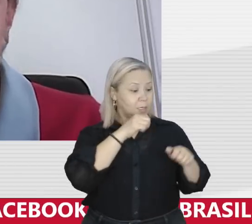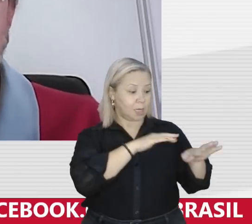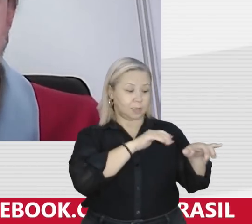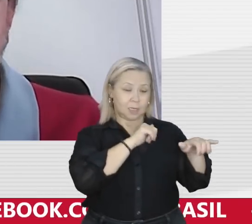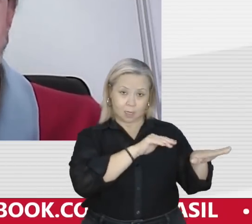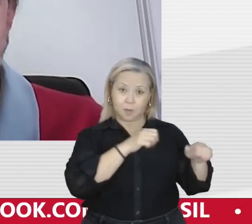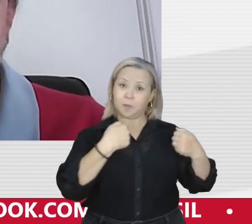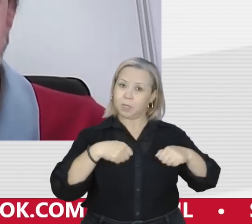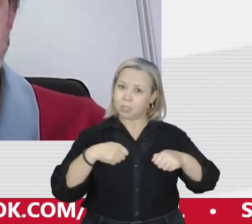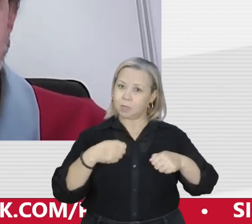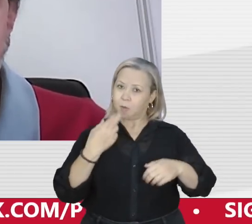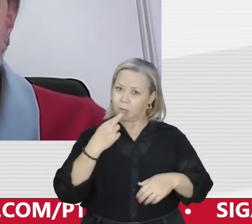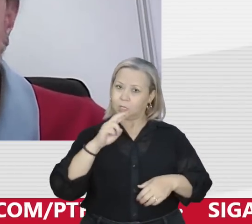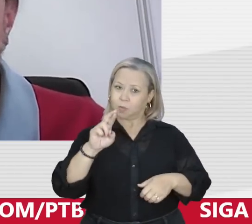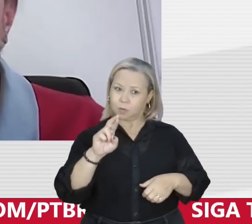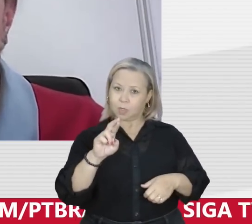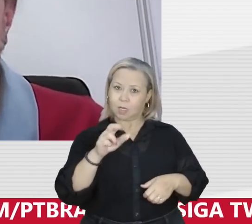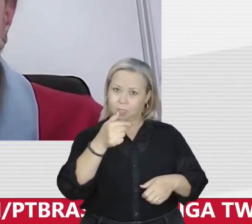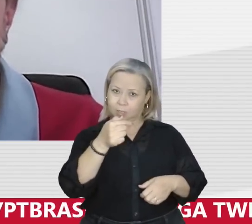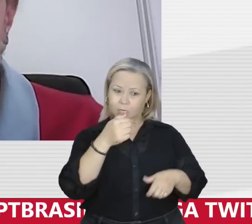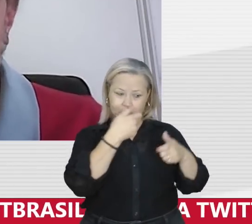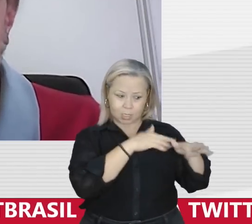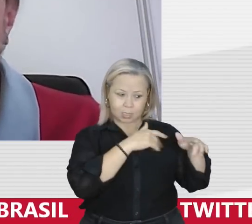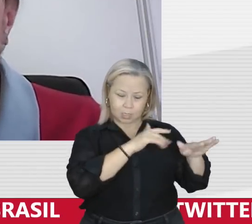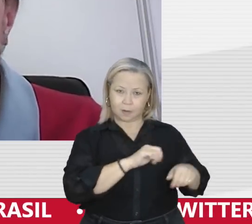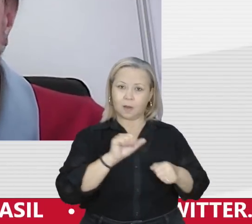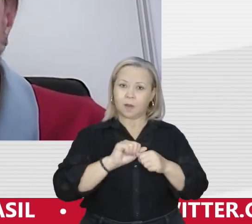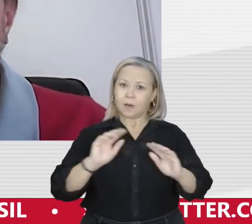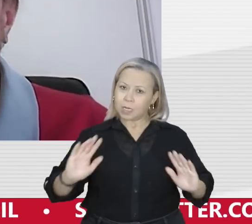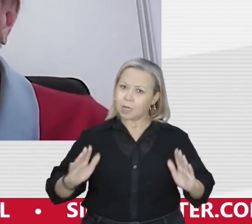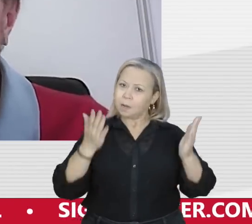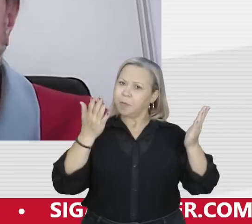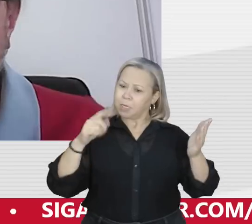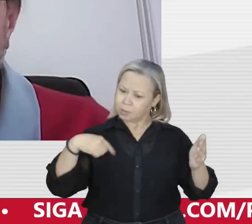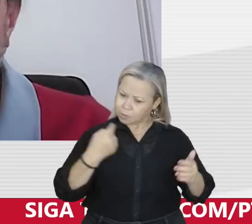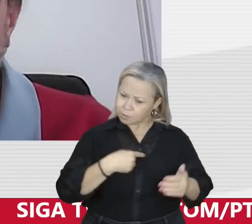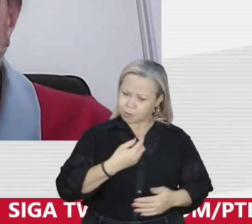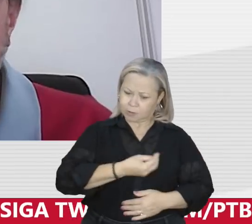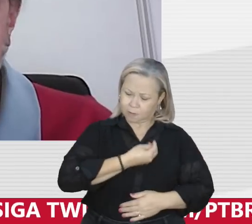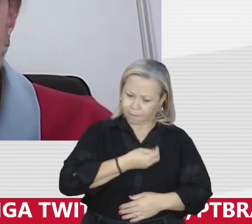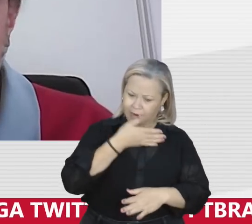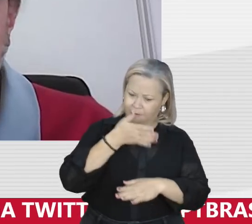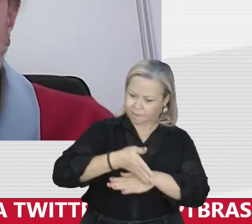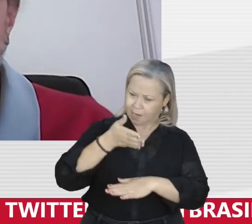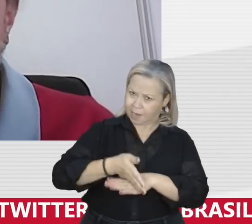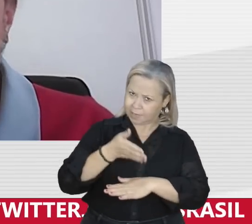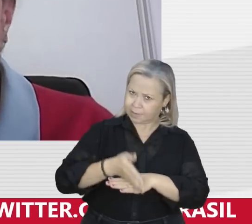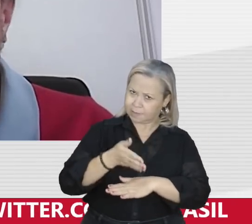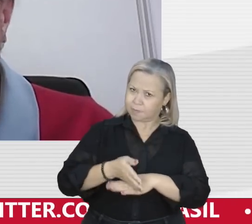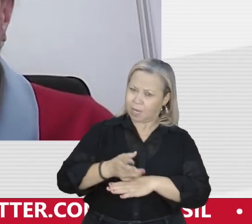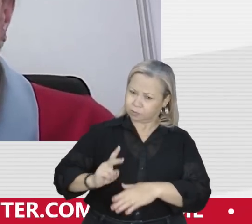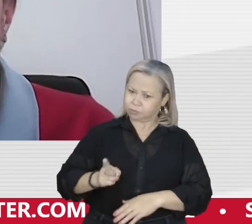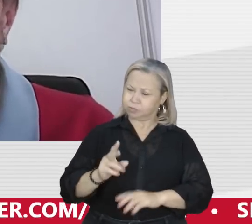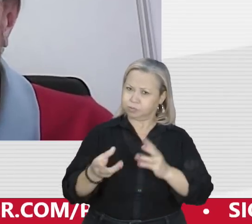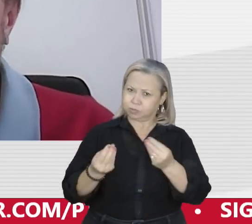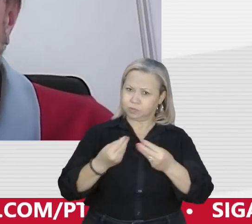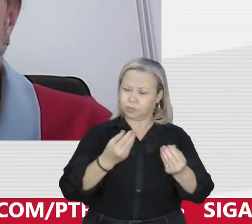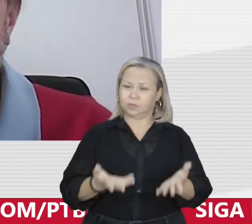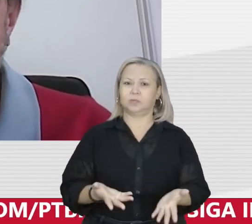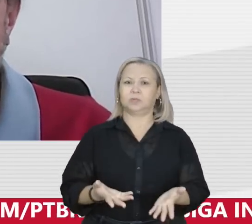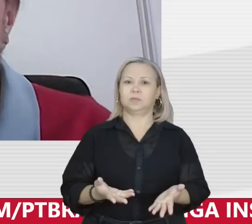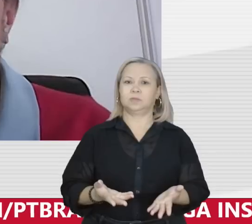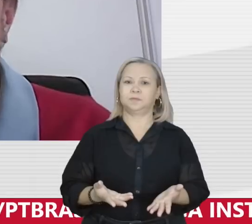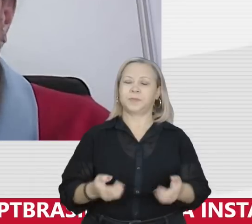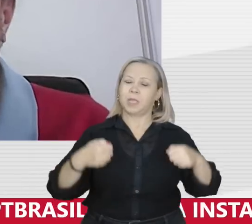nossa resposta é fazer dessa campanha a campanha das nossas vidas, participar do jeito que a gente pode e não pode, mas que